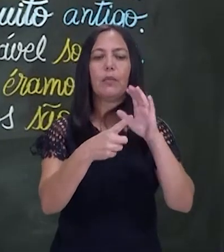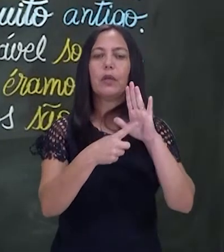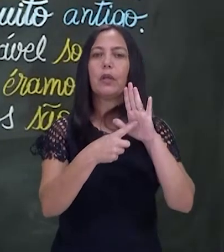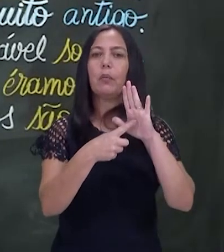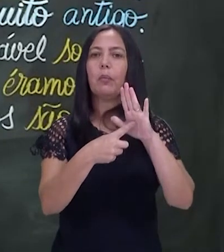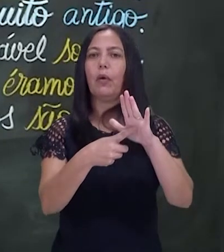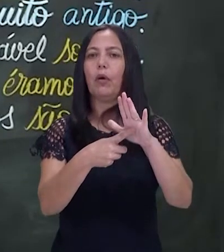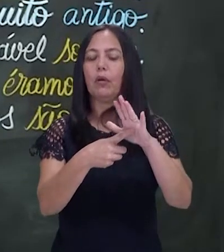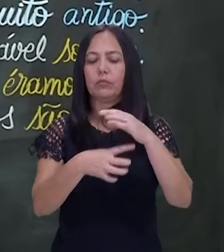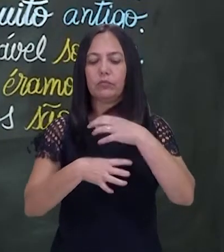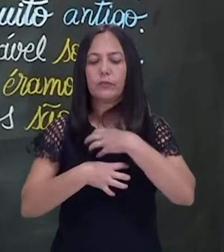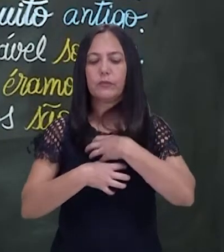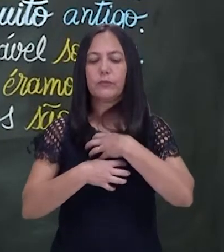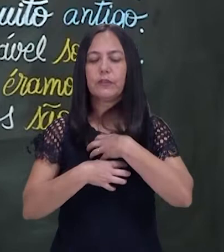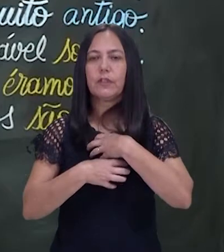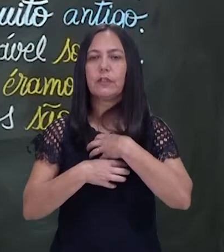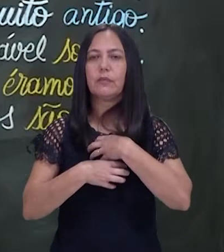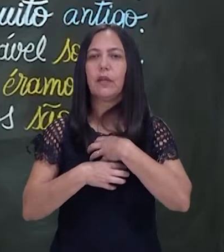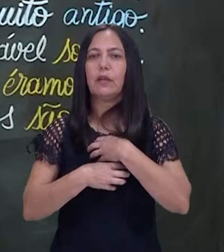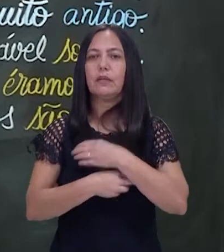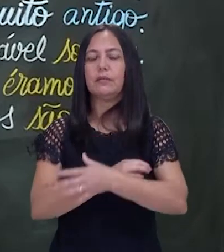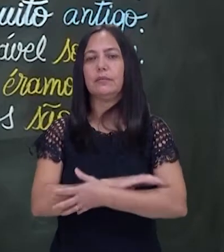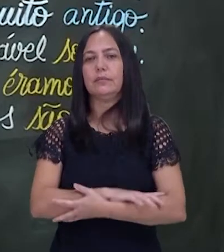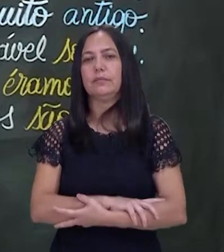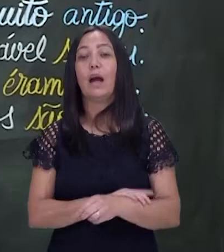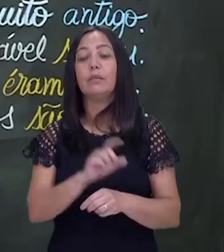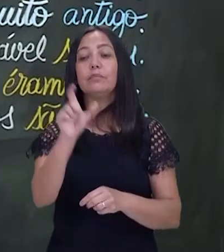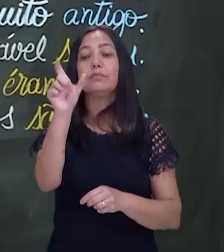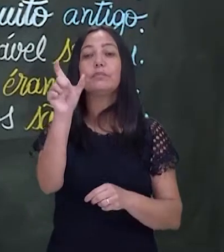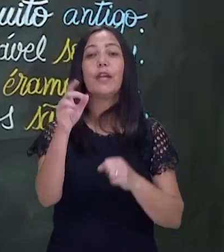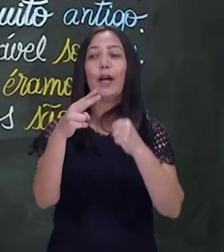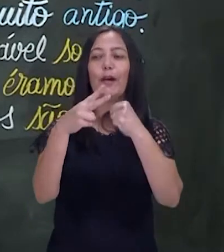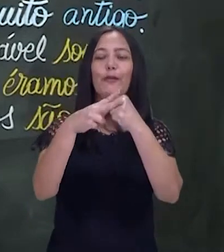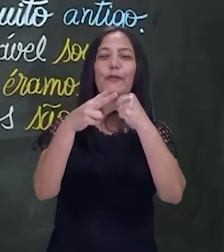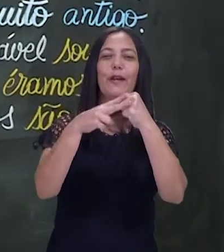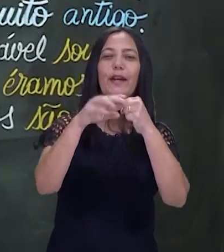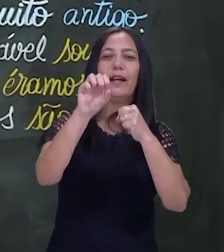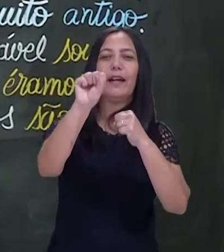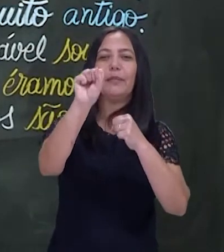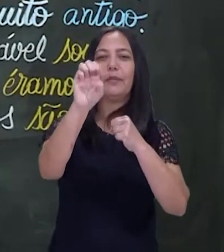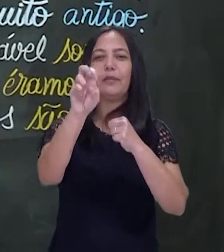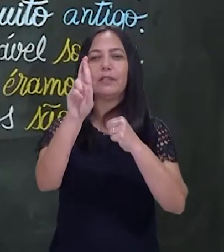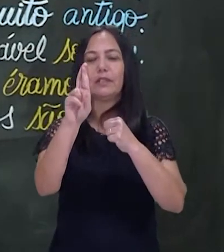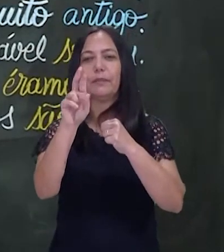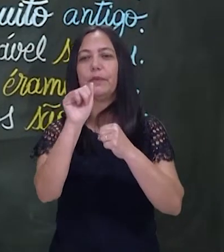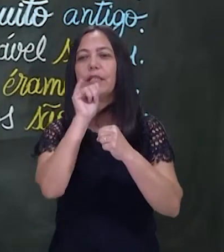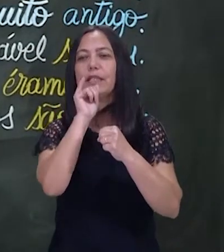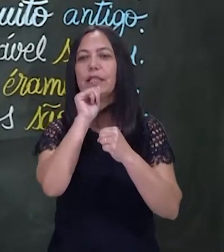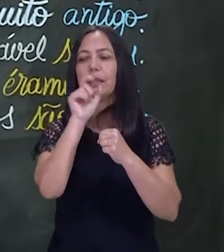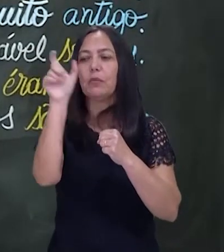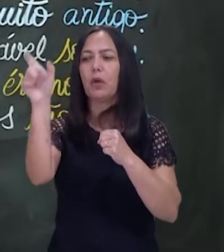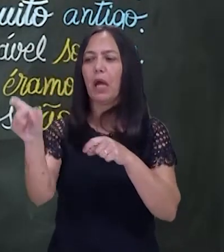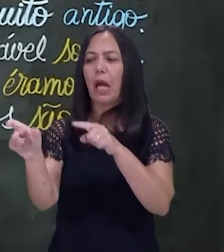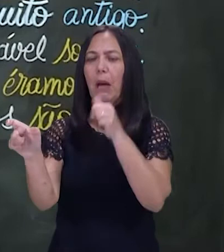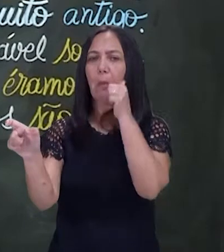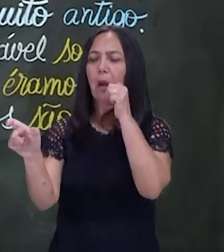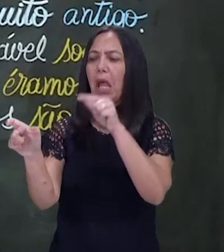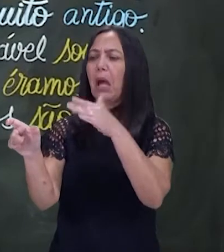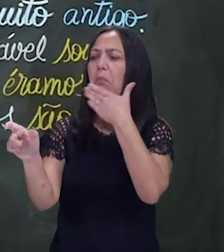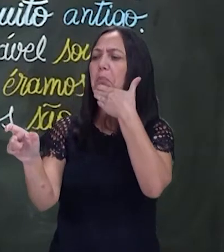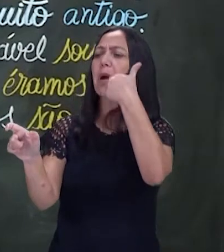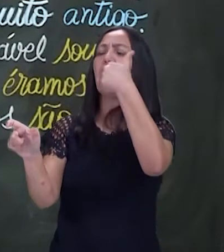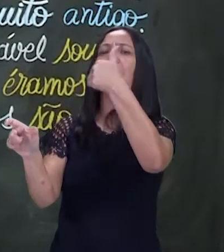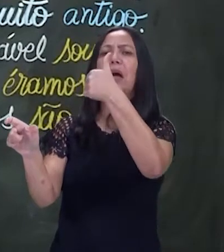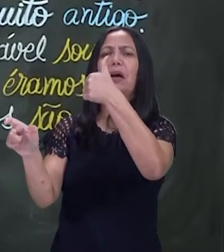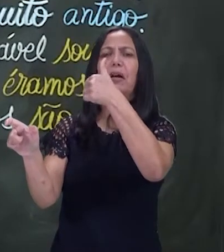estados permanentes, tal como o verbo ser. Quando se diz, por exemplo, a candidata é a melhor. A gente